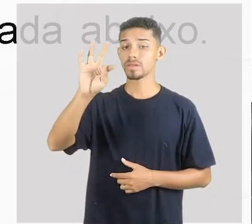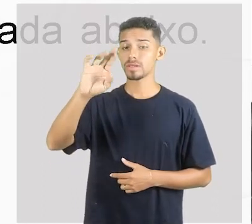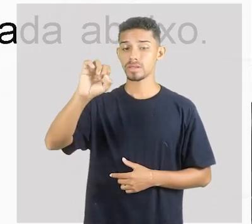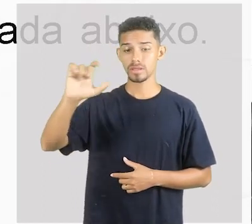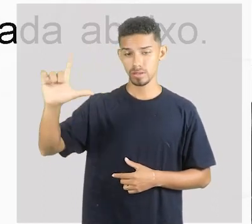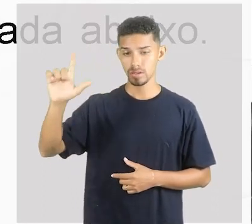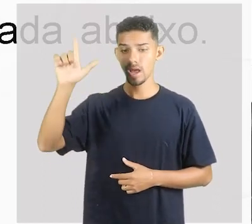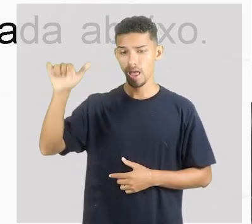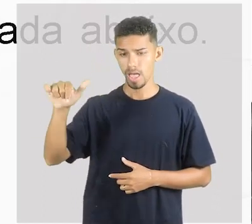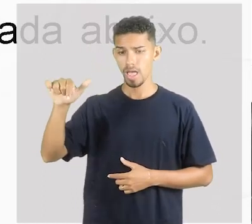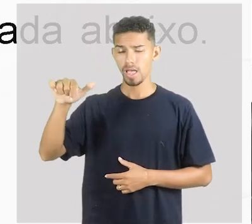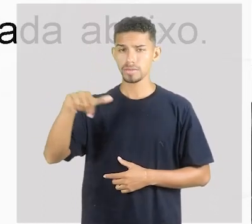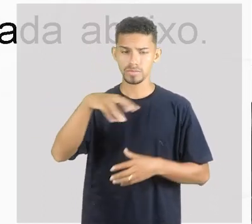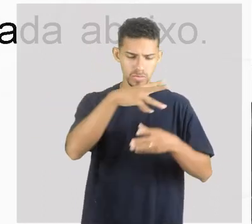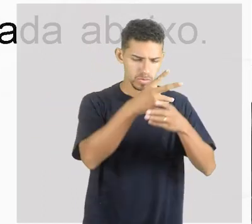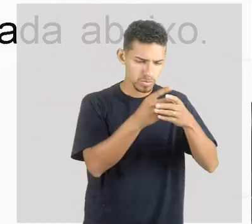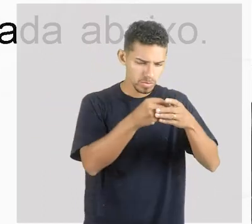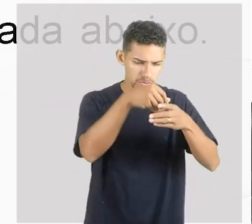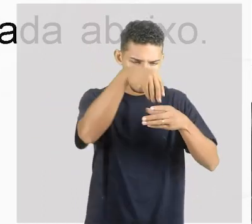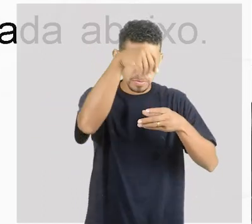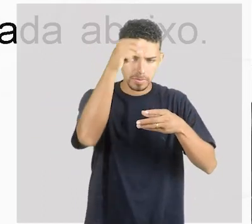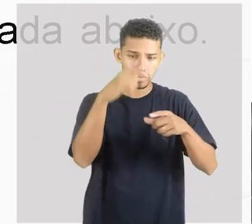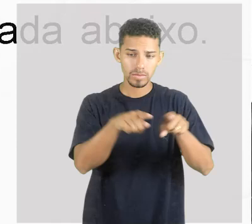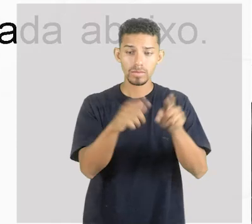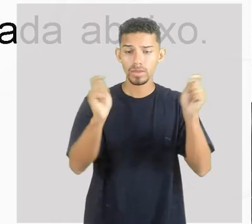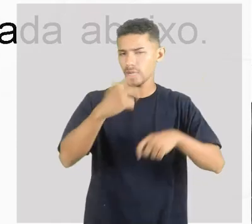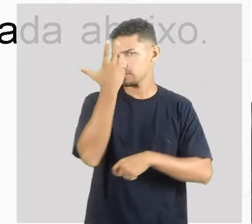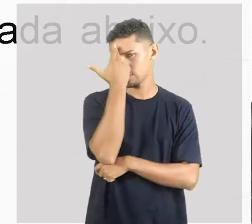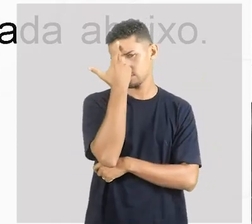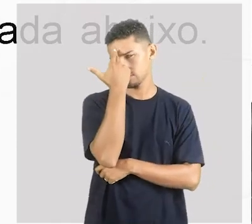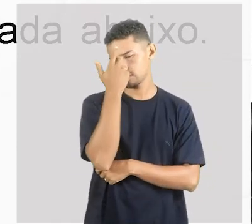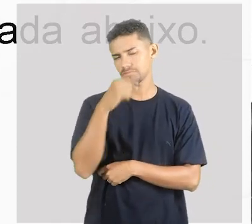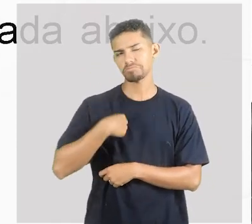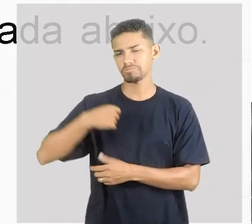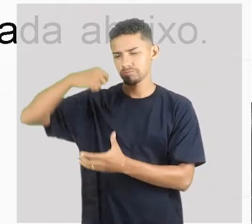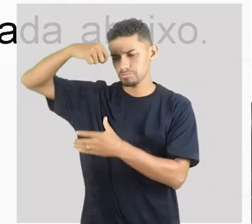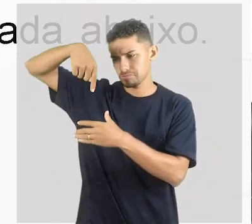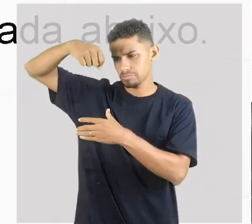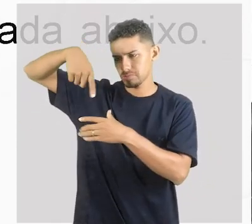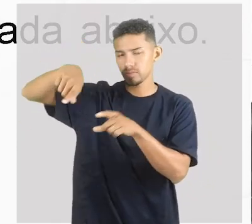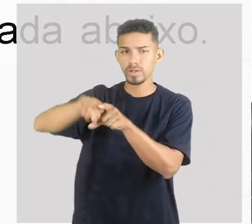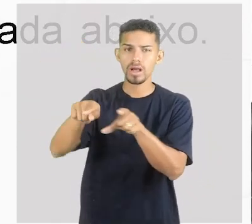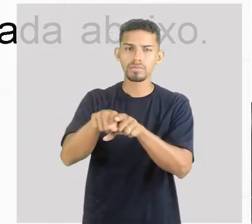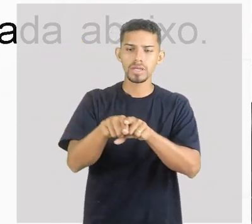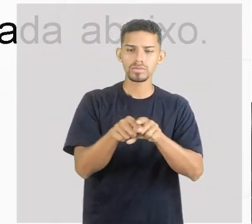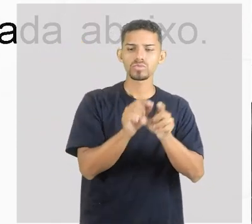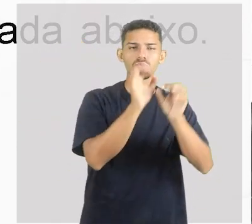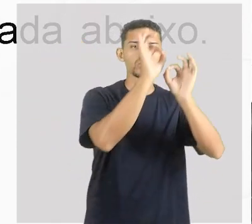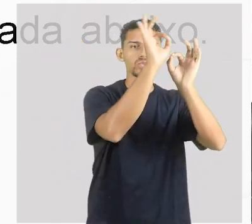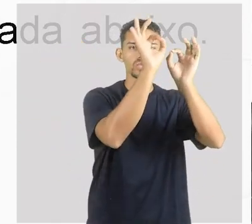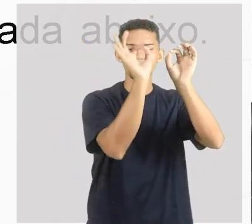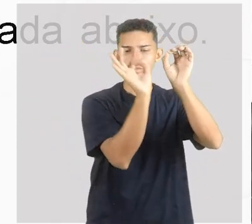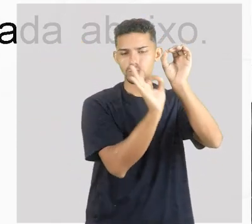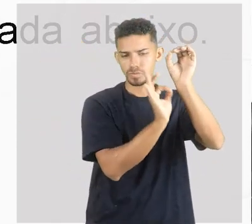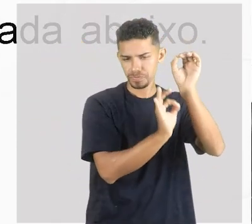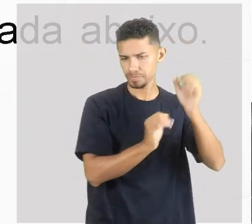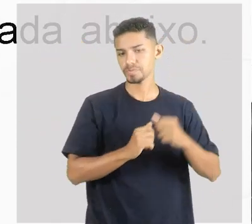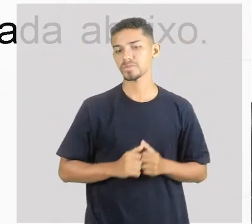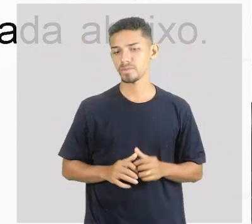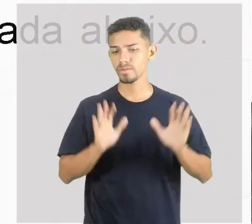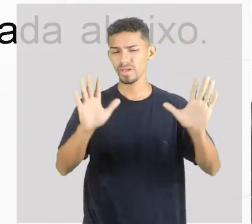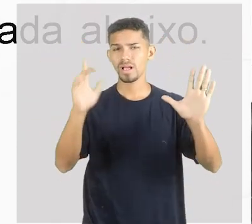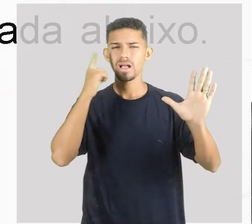natural presente nas sementes e cascas de uvas. Estudos indicam que esses compostos podem ajudar a diminuir o